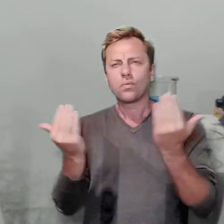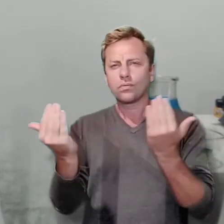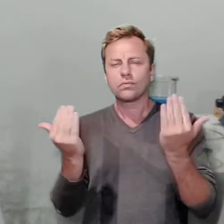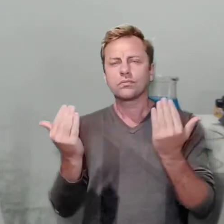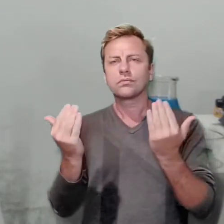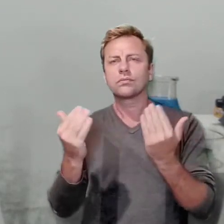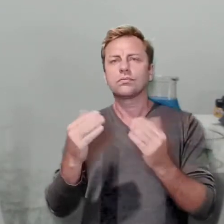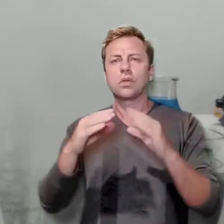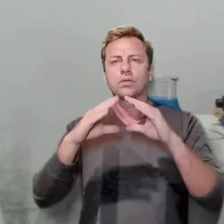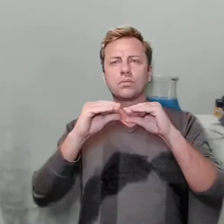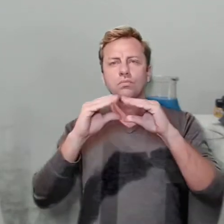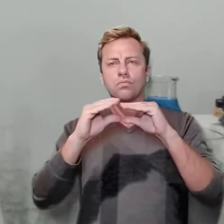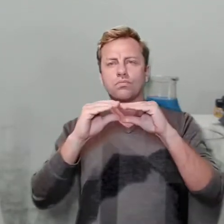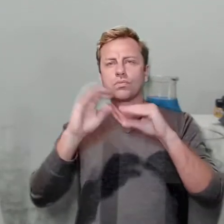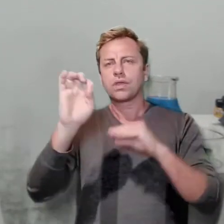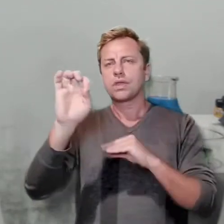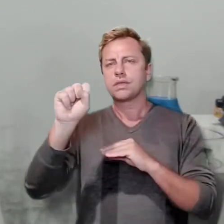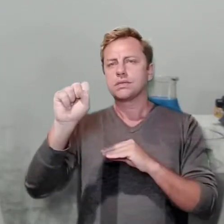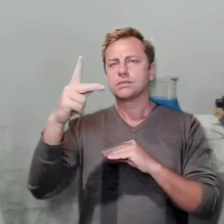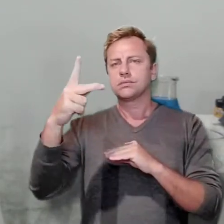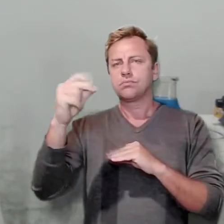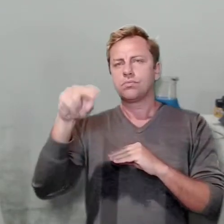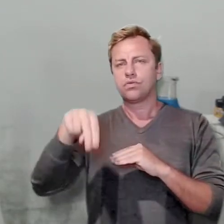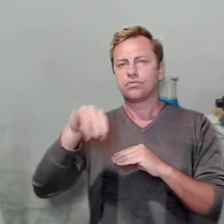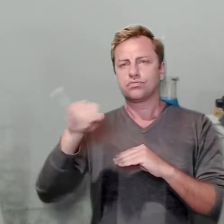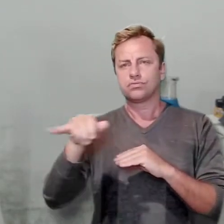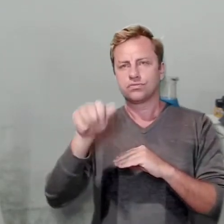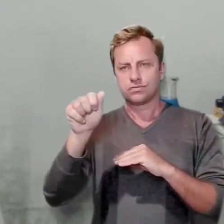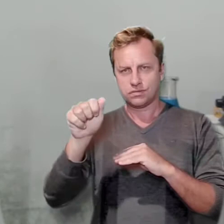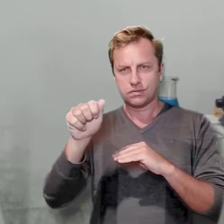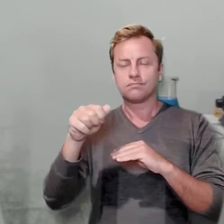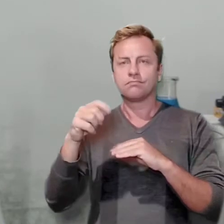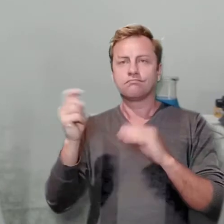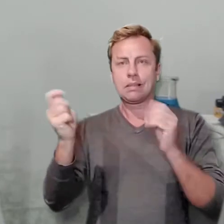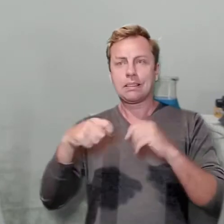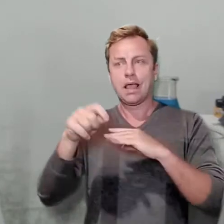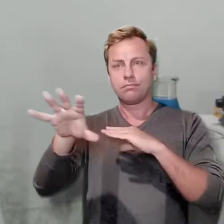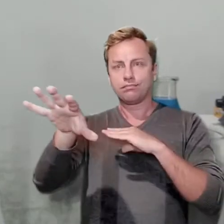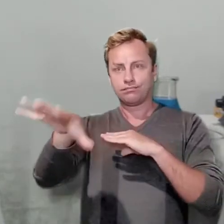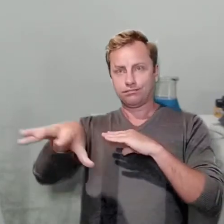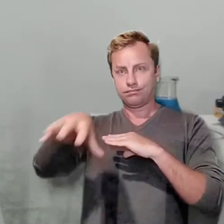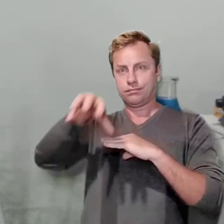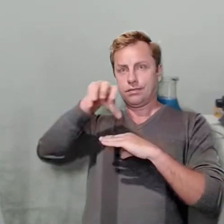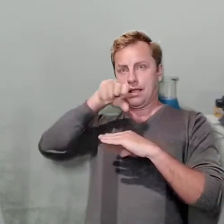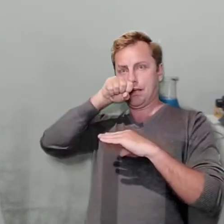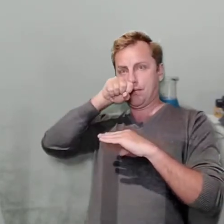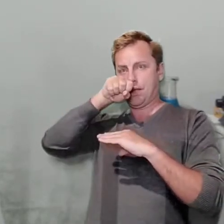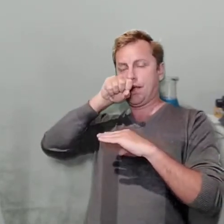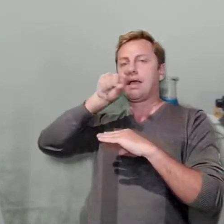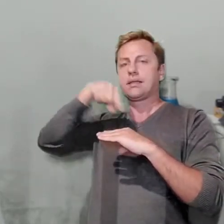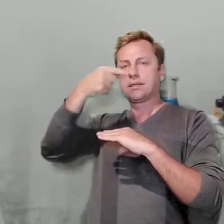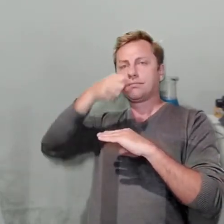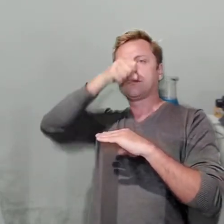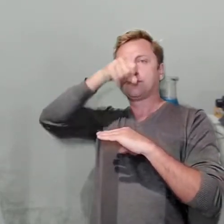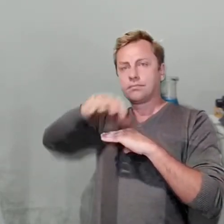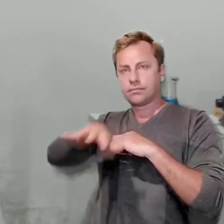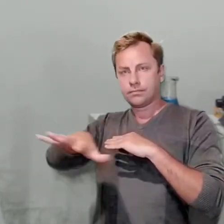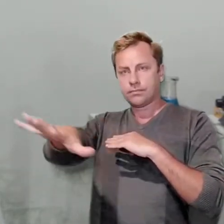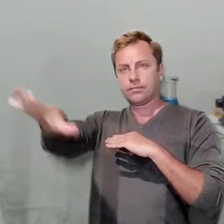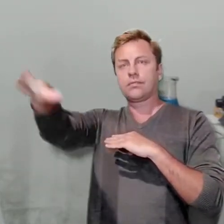como se fossem grandes esponjas que podem captar o ar e soltar o ar para o